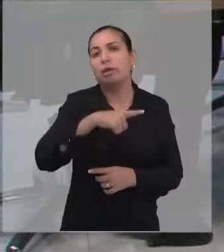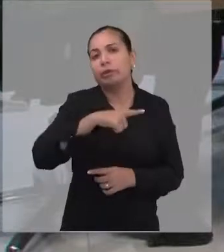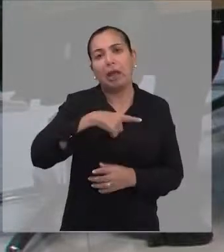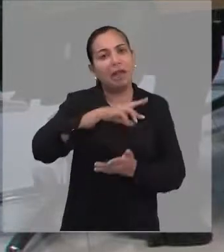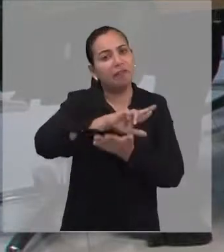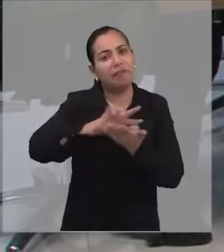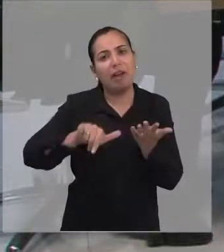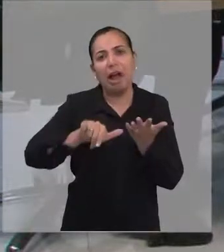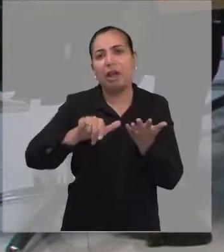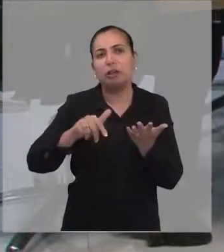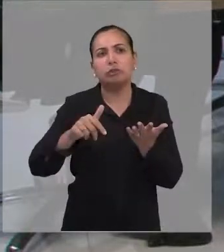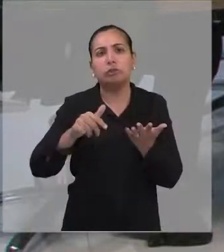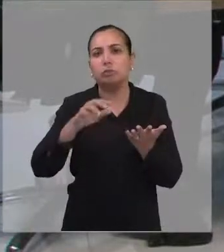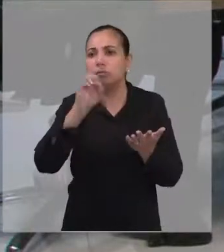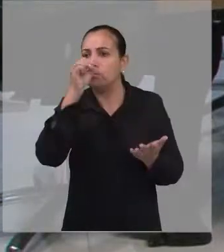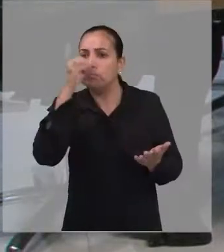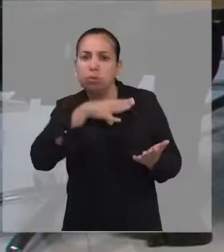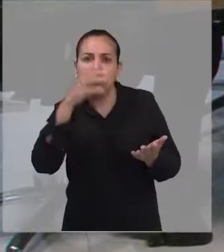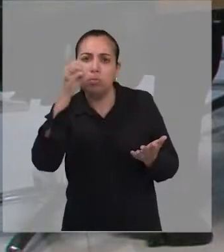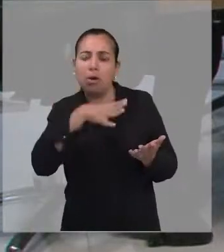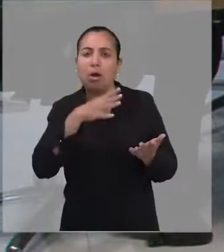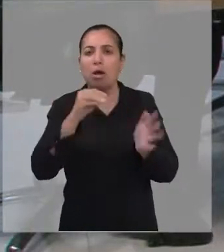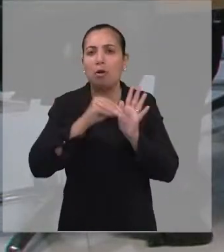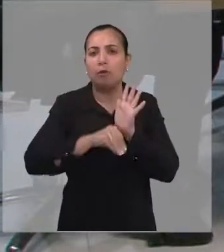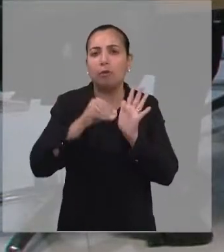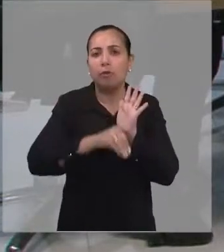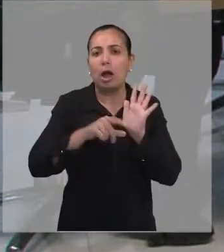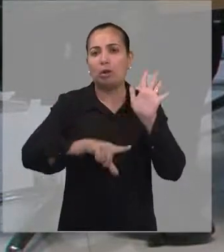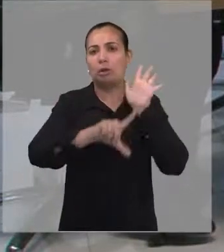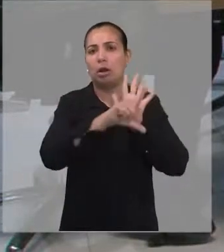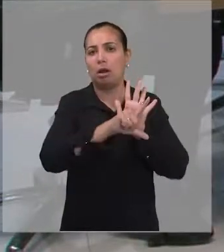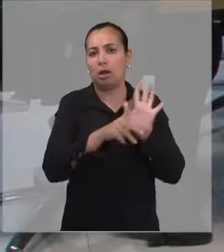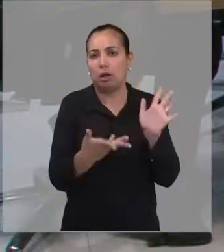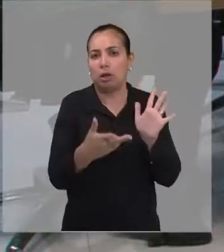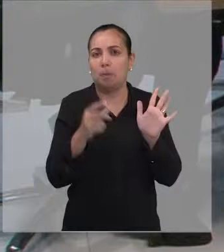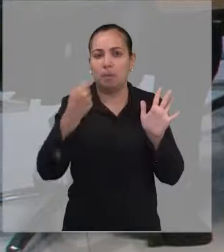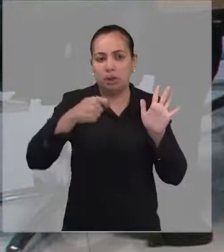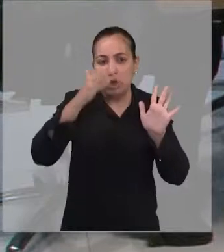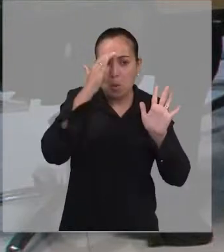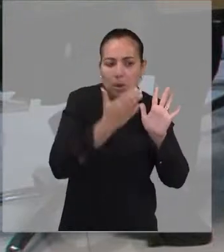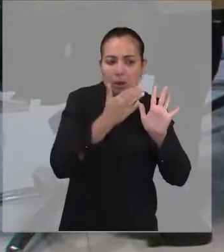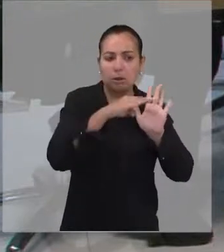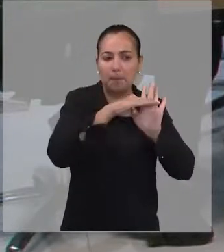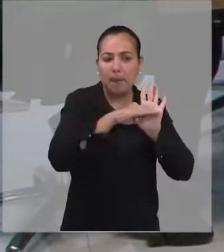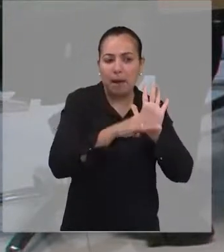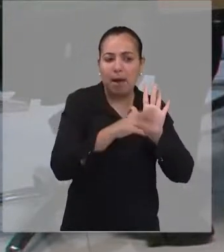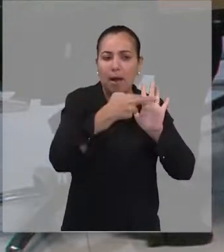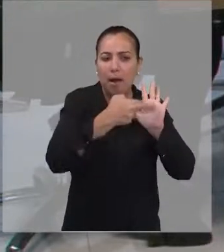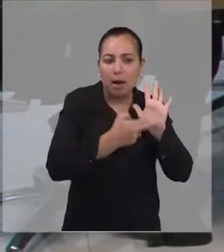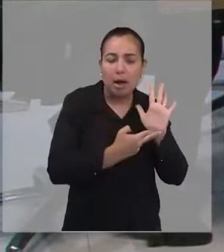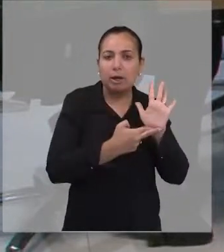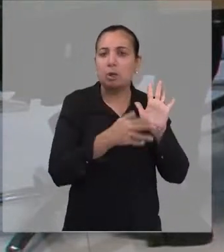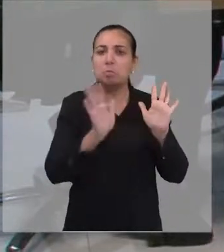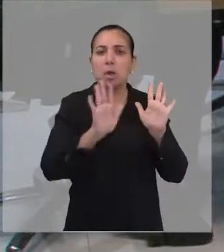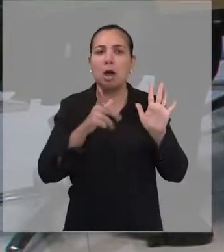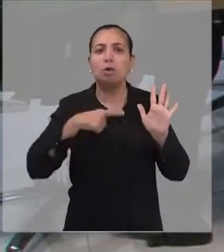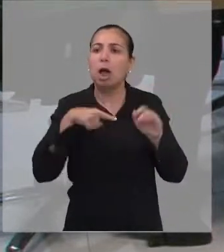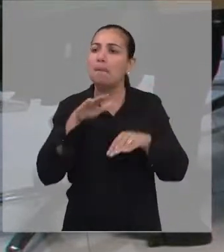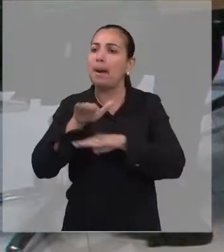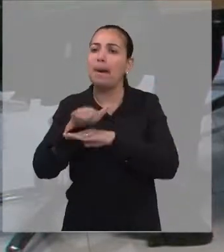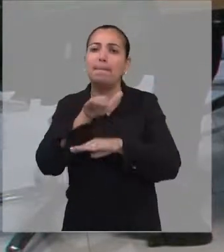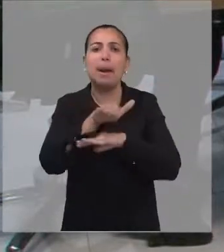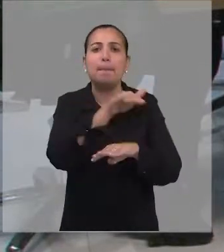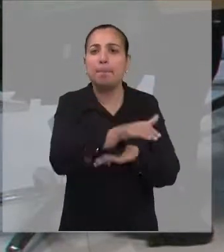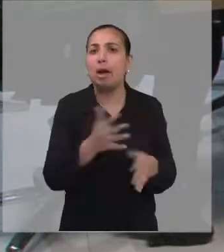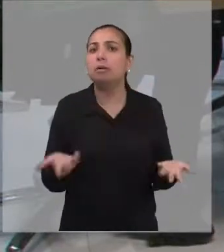mas estamos discutindo a pessoa do juiz, não estamos discutindo o procedimento de alguns policiais federais, porque também o Ministério Público não poderia